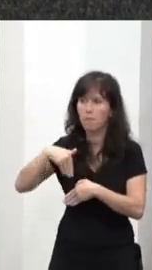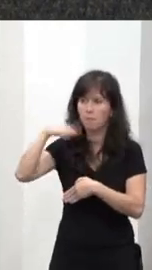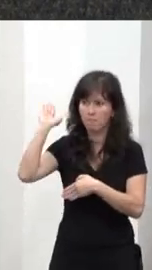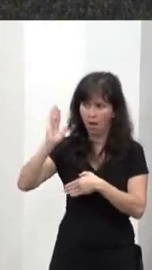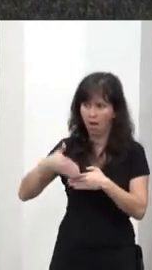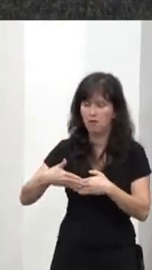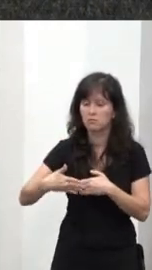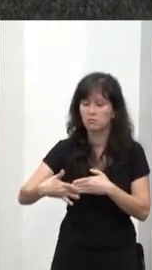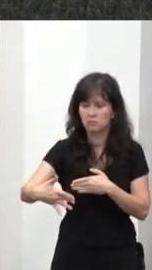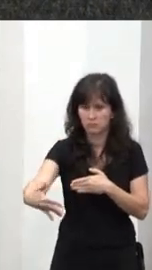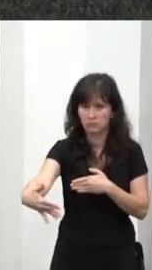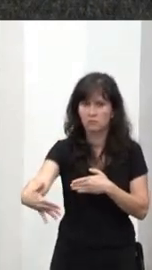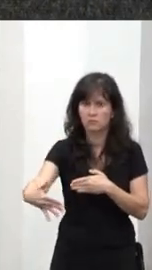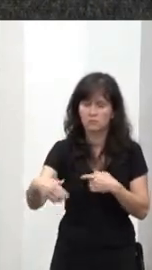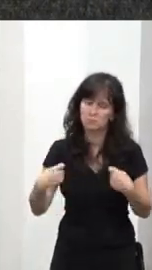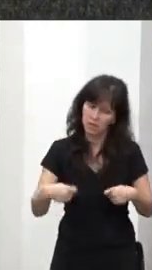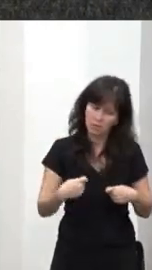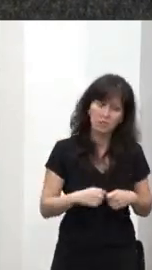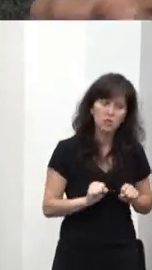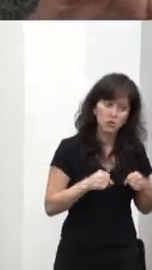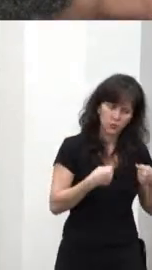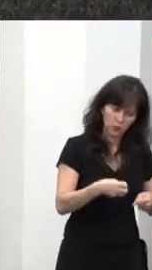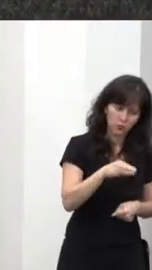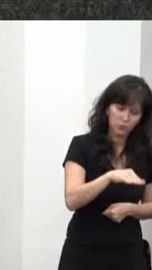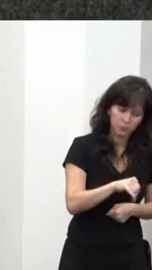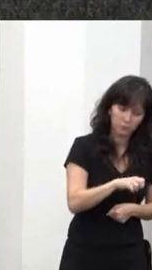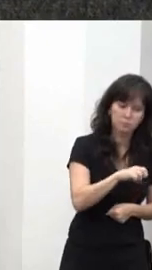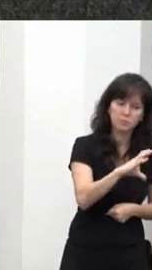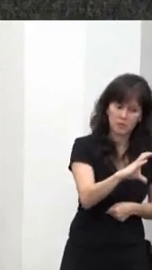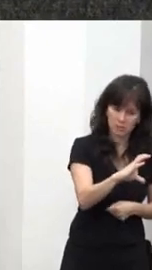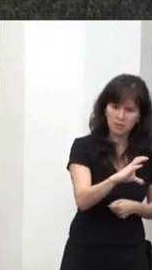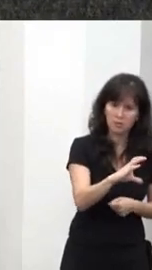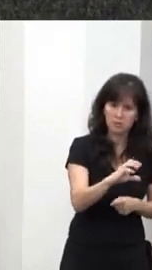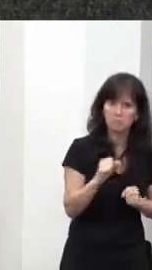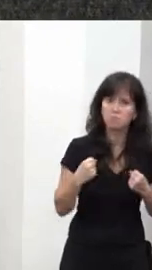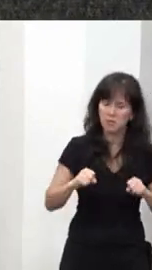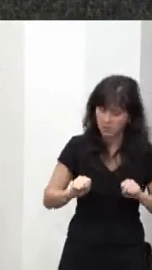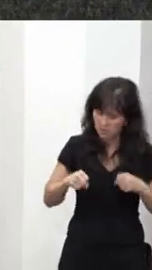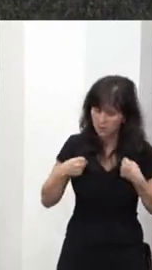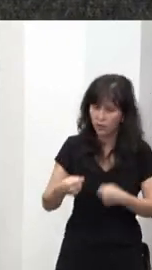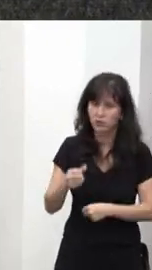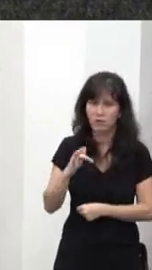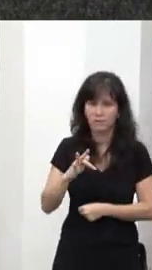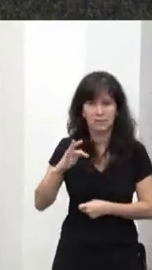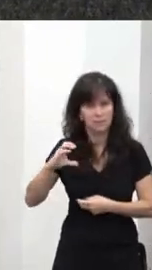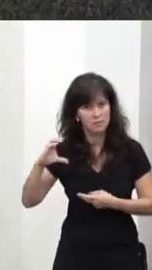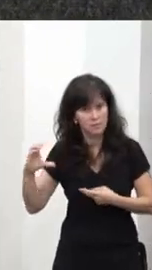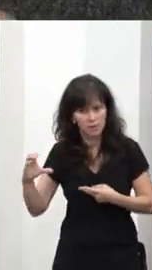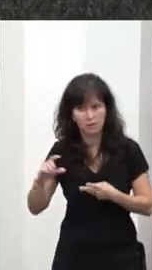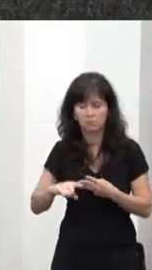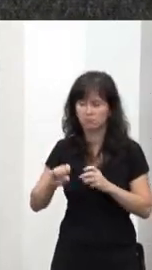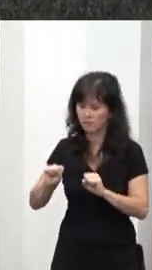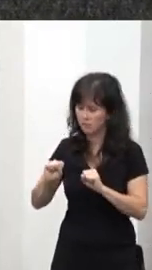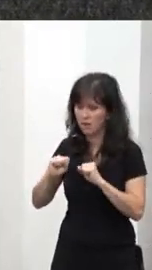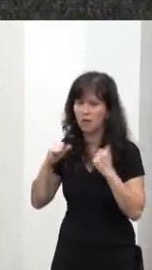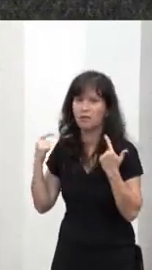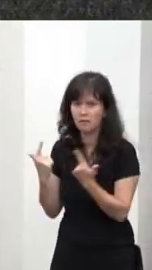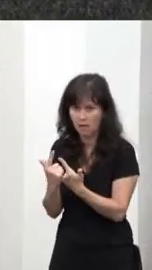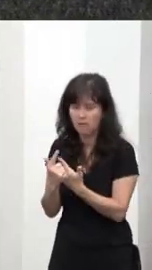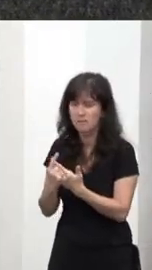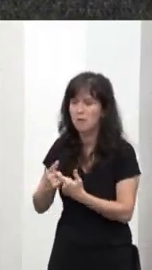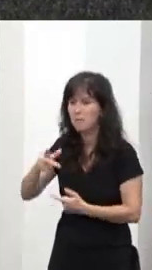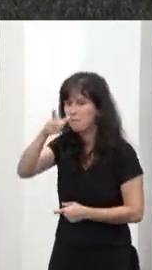do nosso esforço do link depende do esforço da Fundação Catarinense cultura da Assembleia Legislativa das